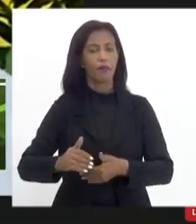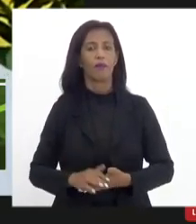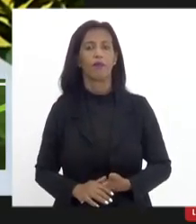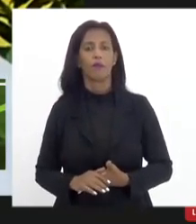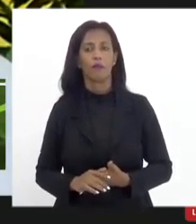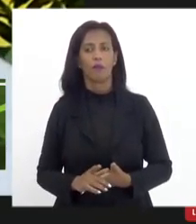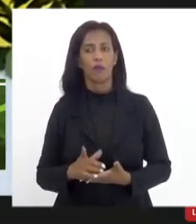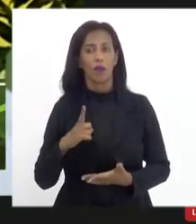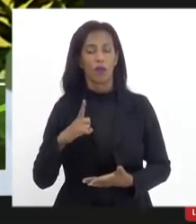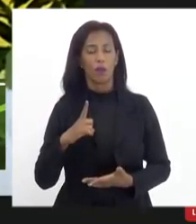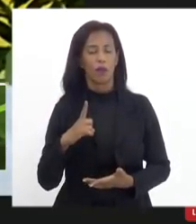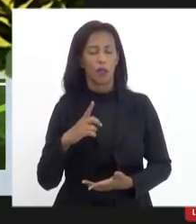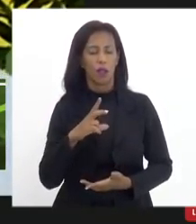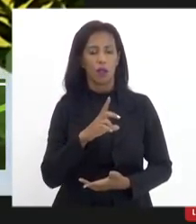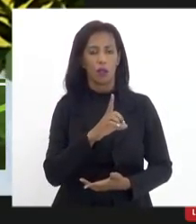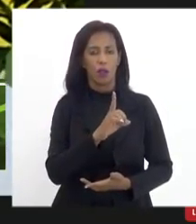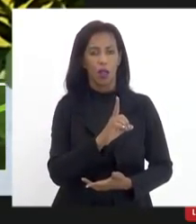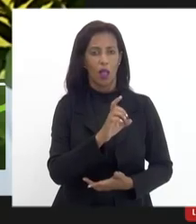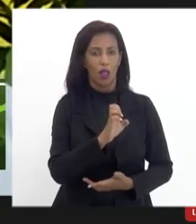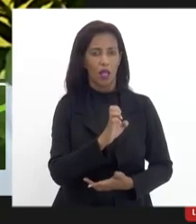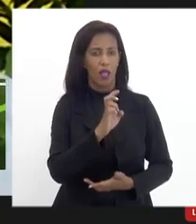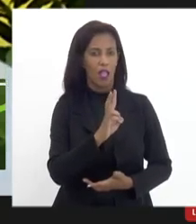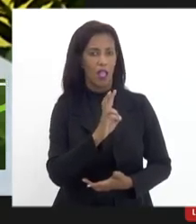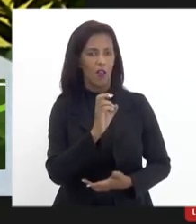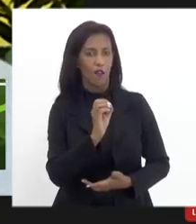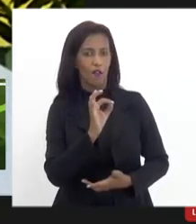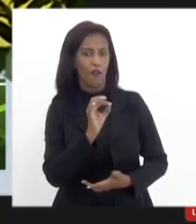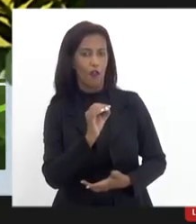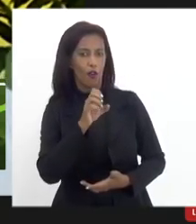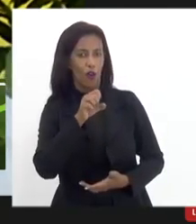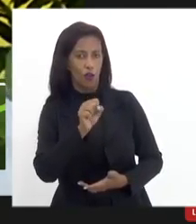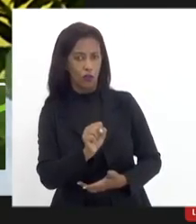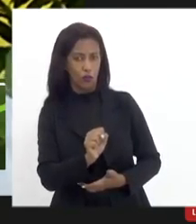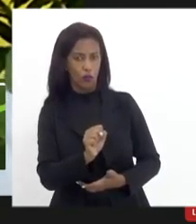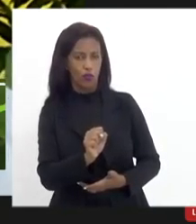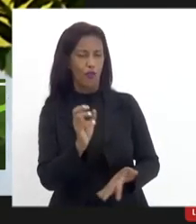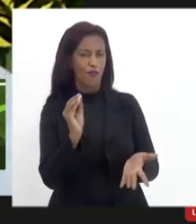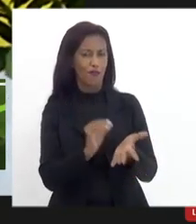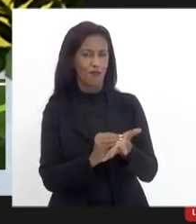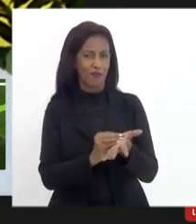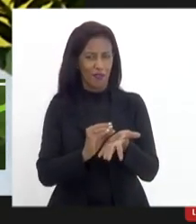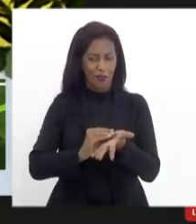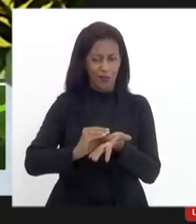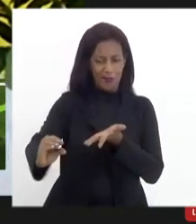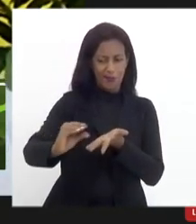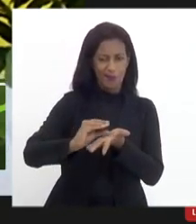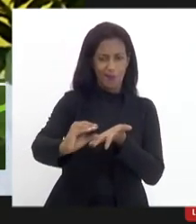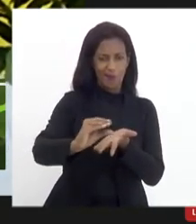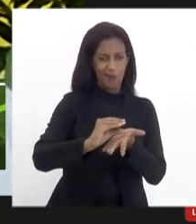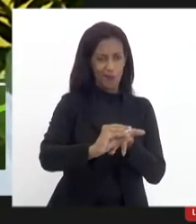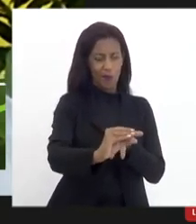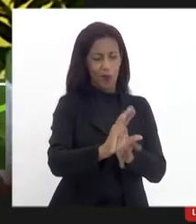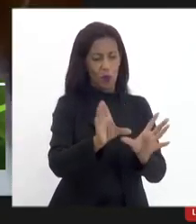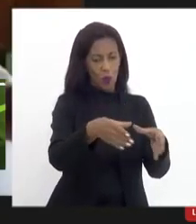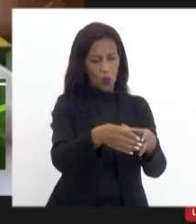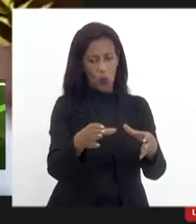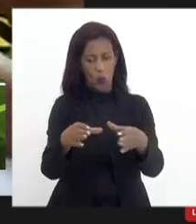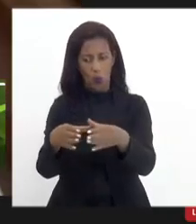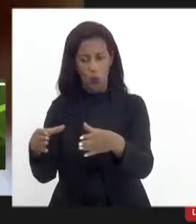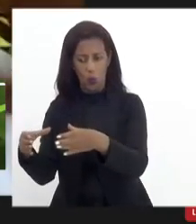os devotos acabam dando muito menos contribuições para esses grupos. Ou seja,